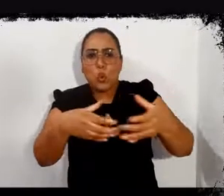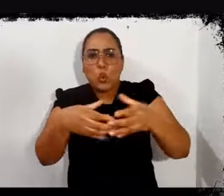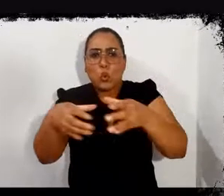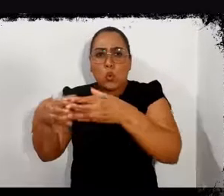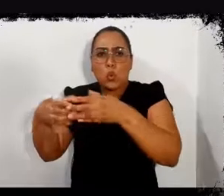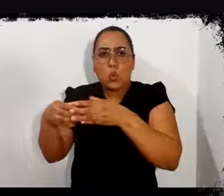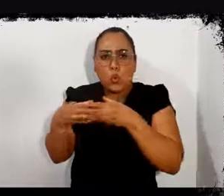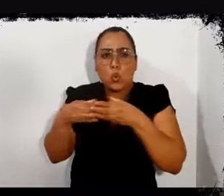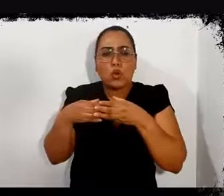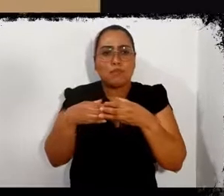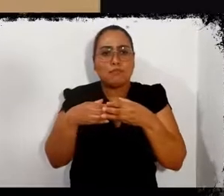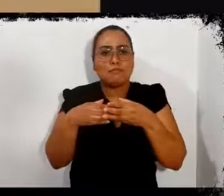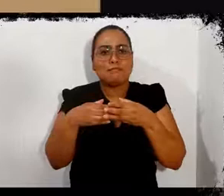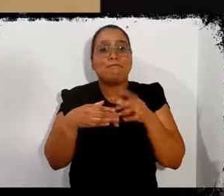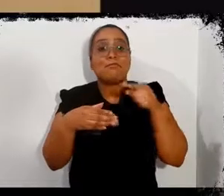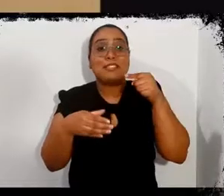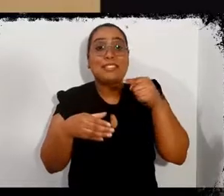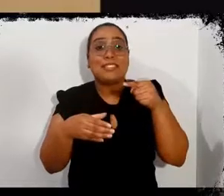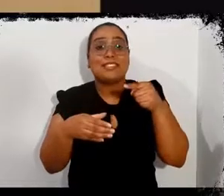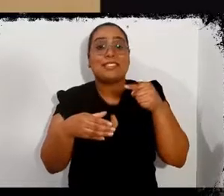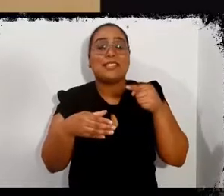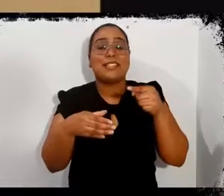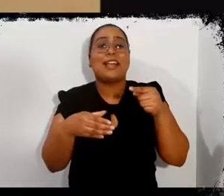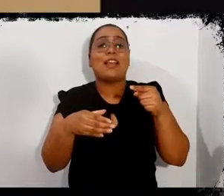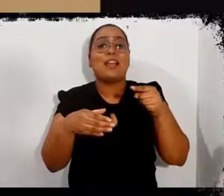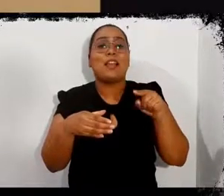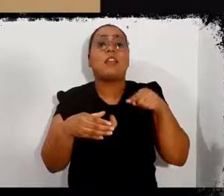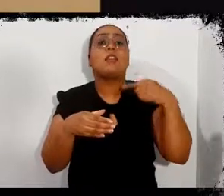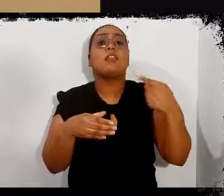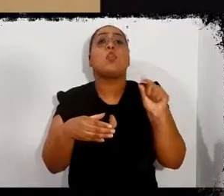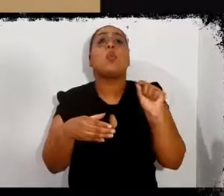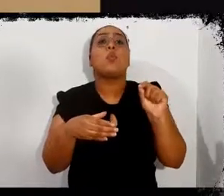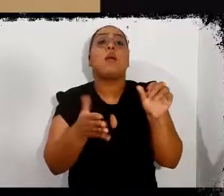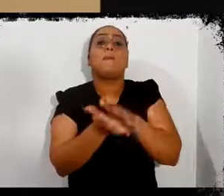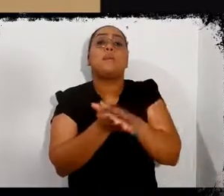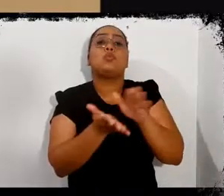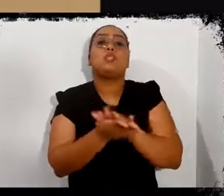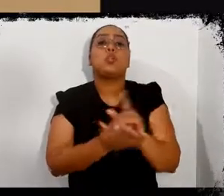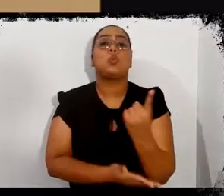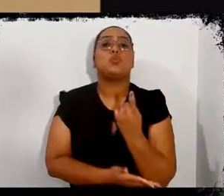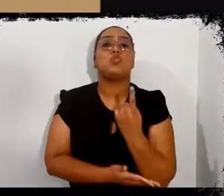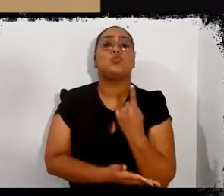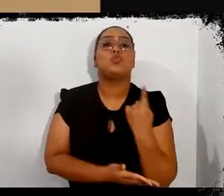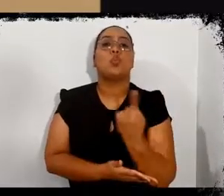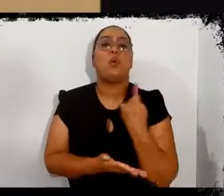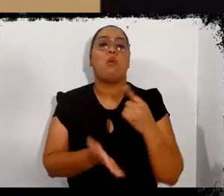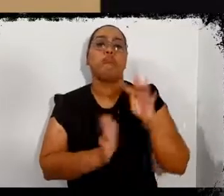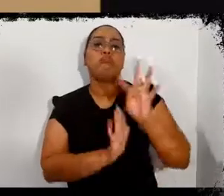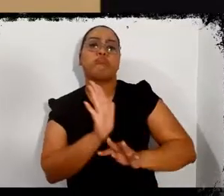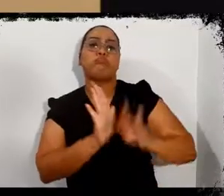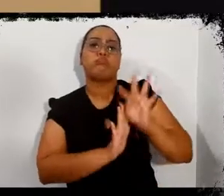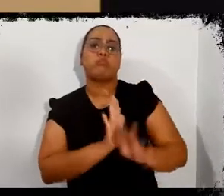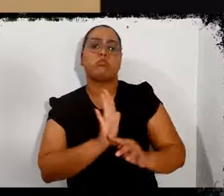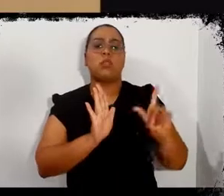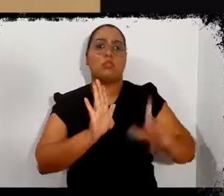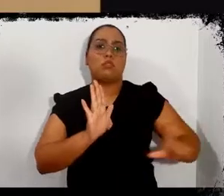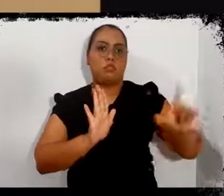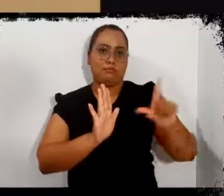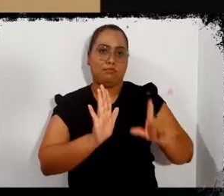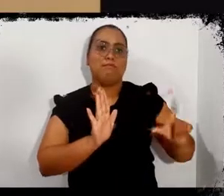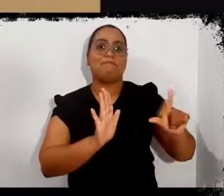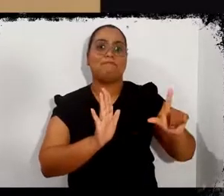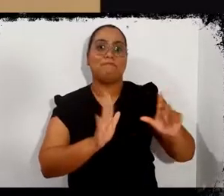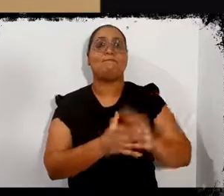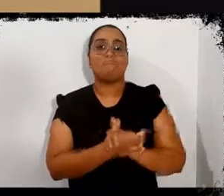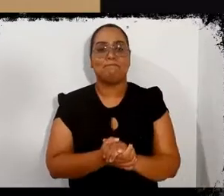conto tradicional foi Vladimir Prop. que estudou os contos russos